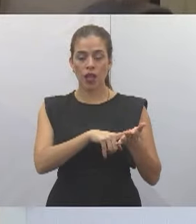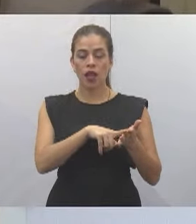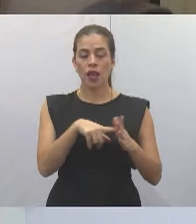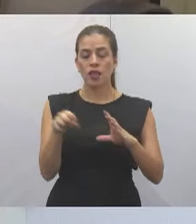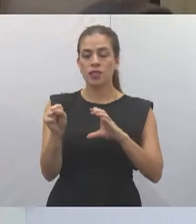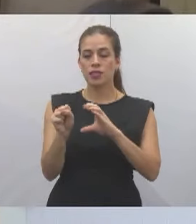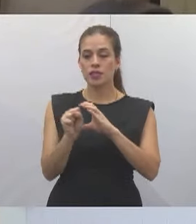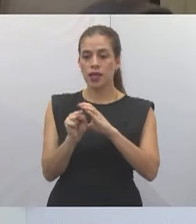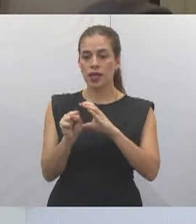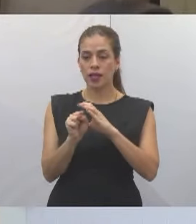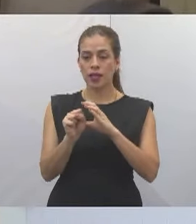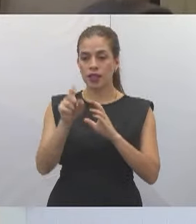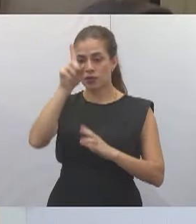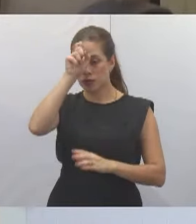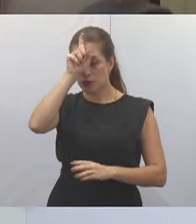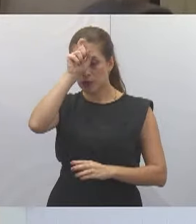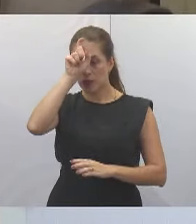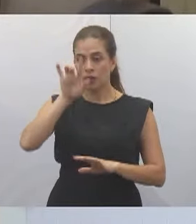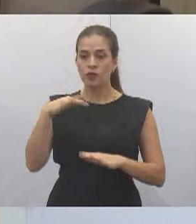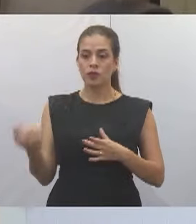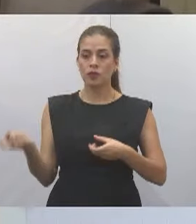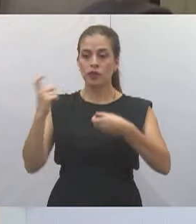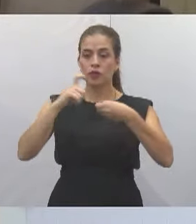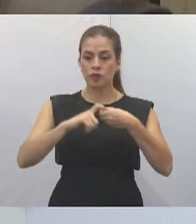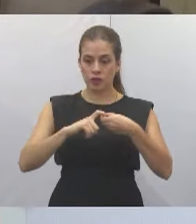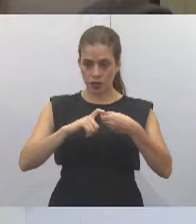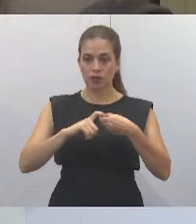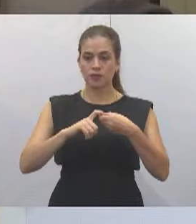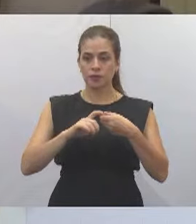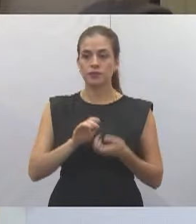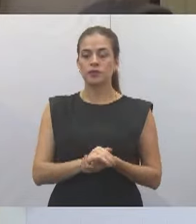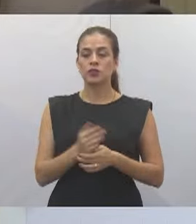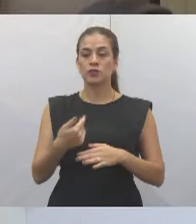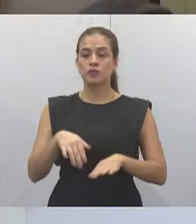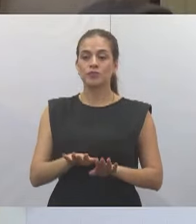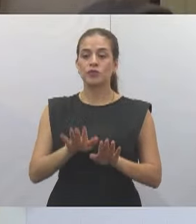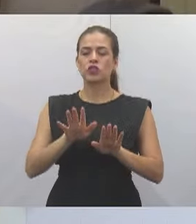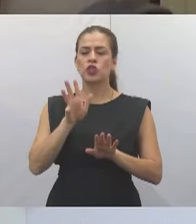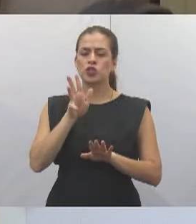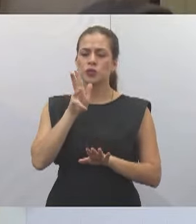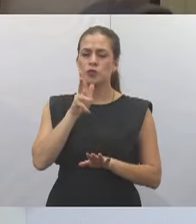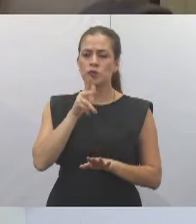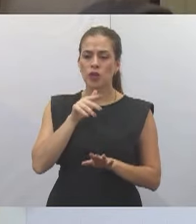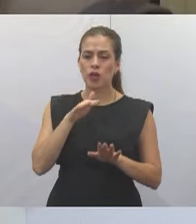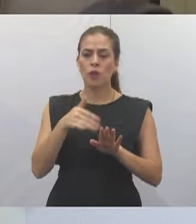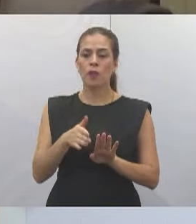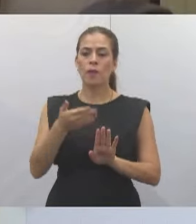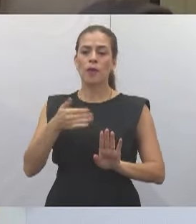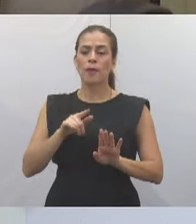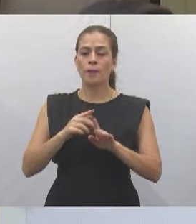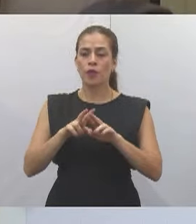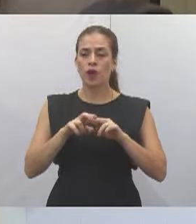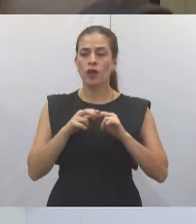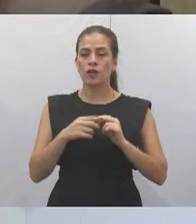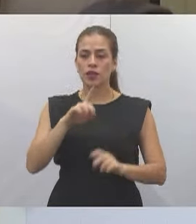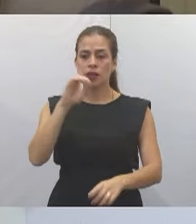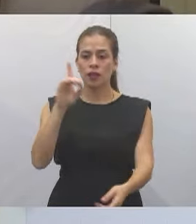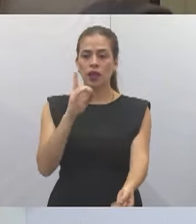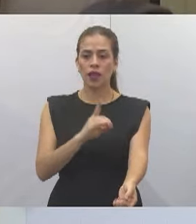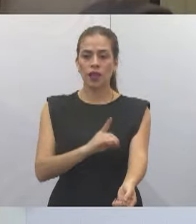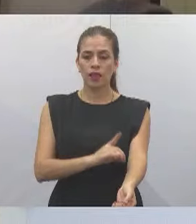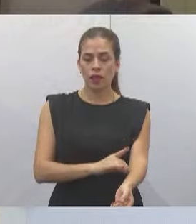gente voltou, nós tínhamos tirado o pé do acelerador por conta da dengue, por causa de reserva de leito,